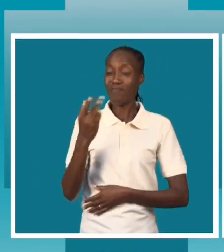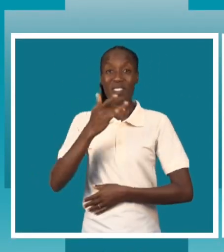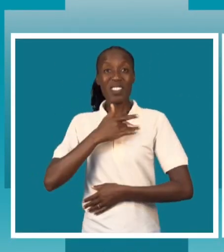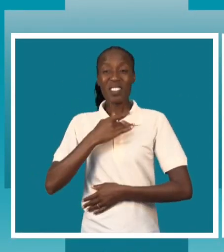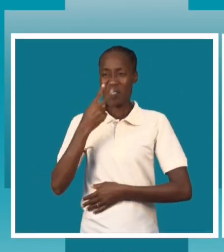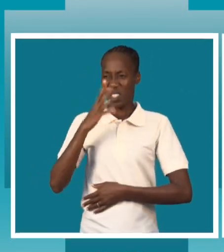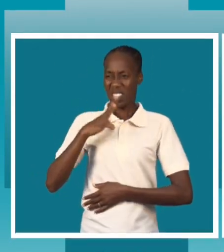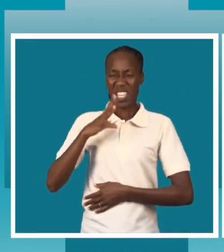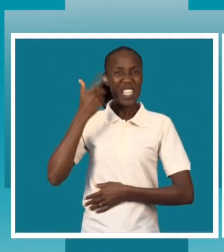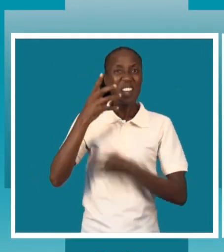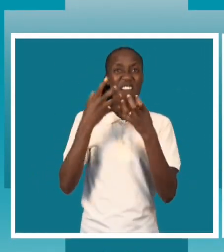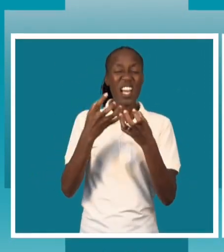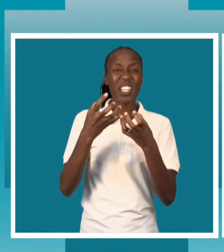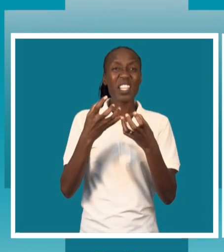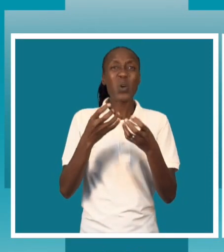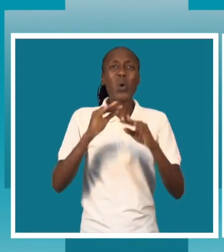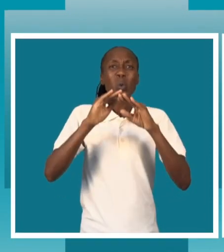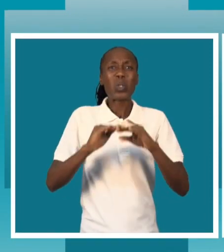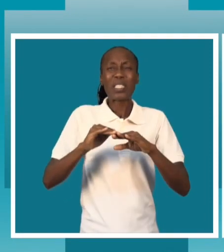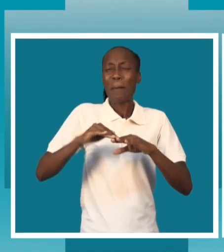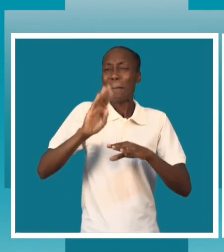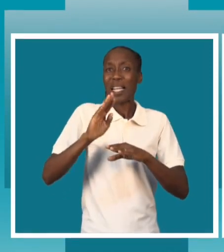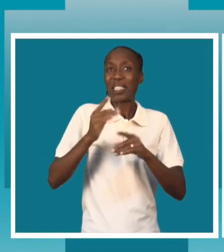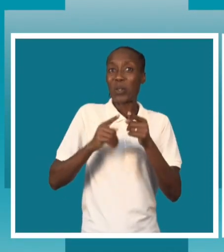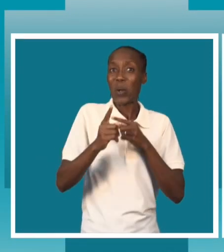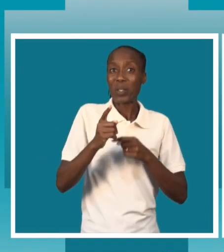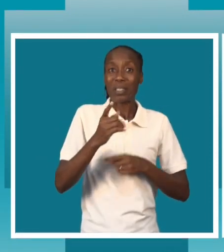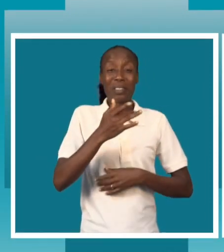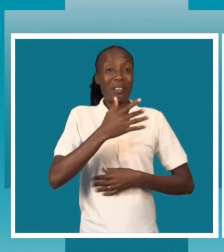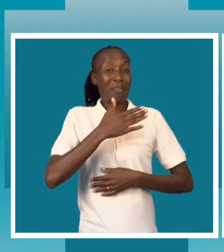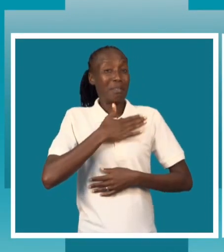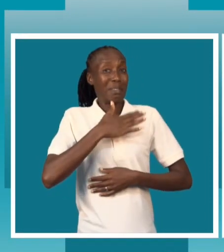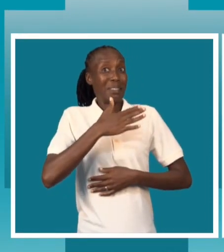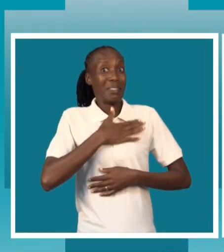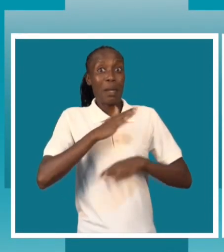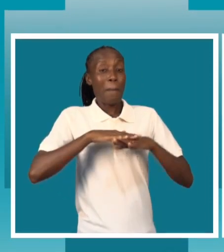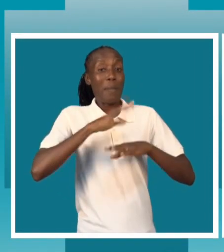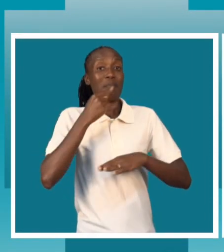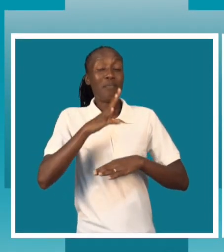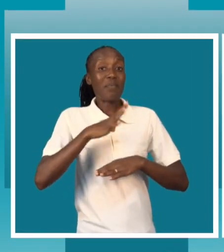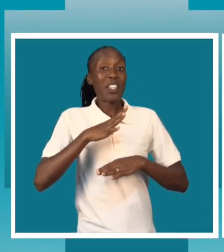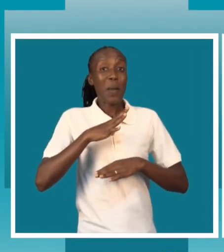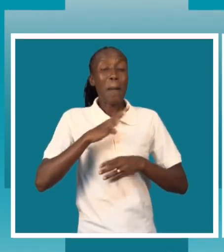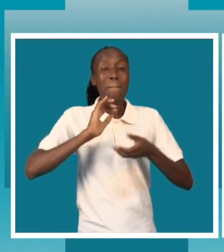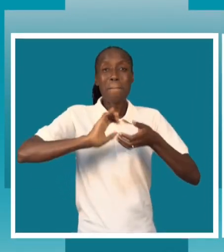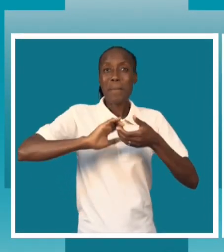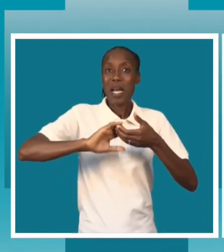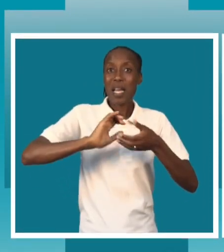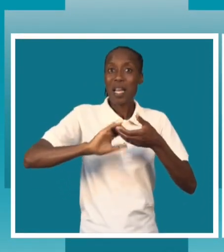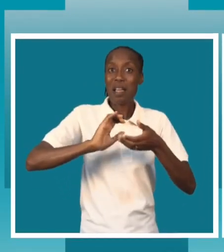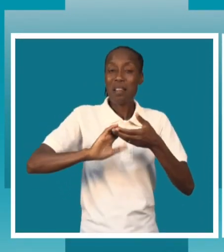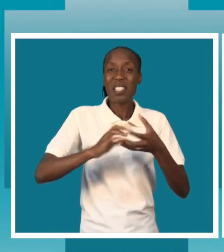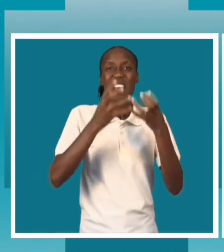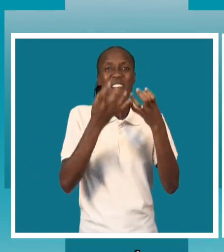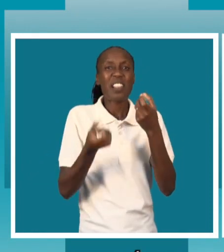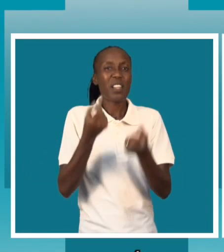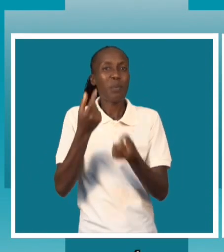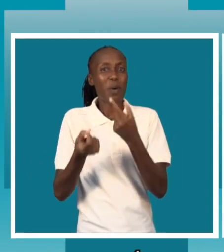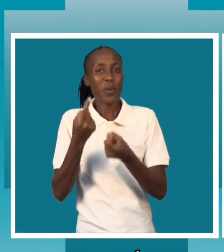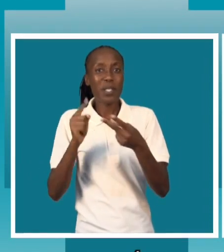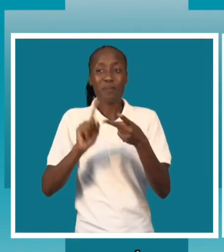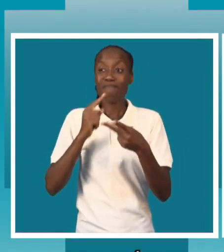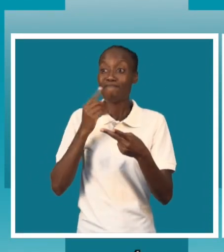seu celular nas mãos ou está muito distante dele? O coração bate muito. É como se estivesse a faltar alguma coisa.